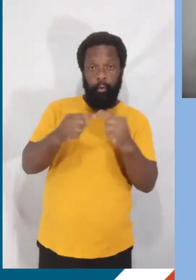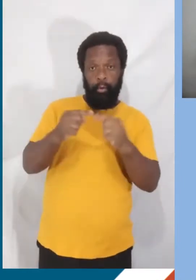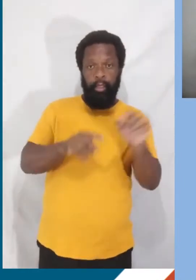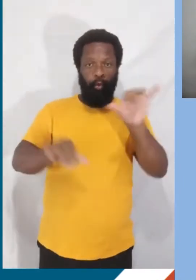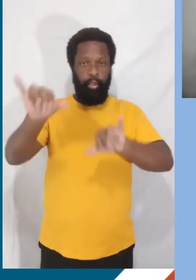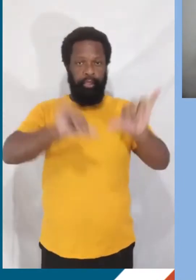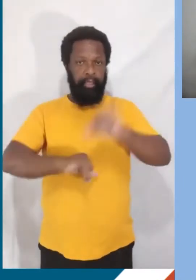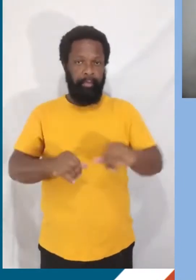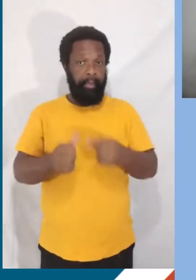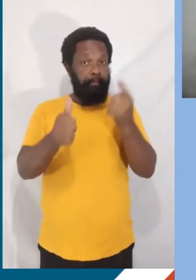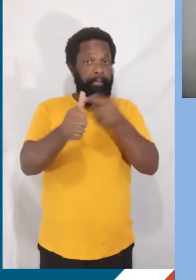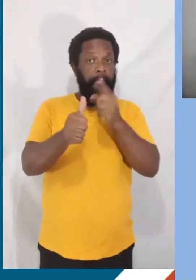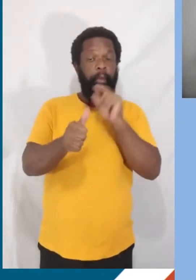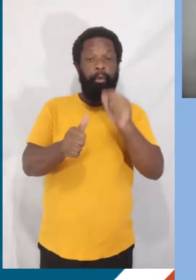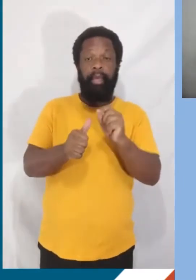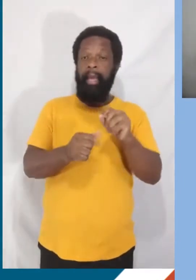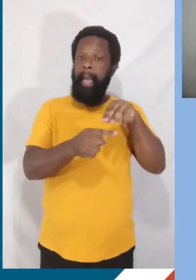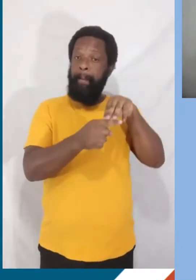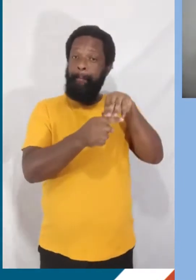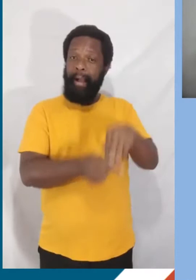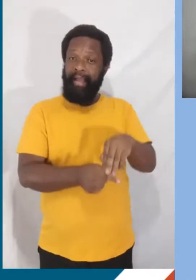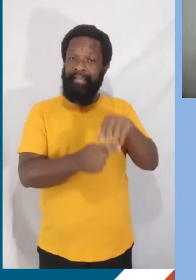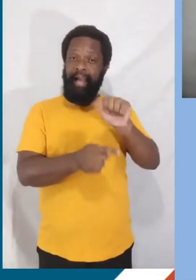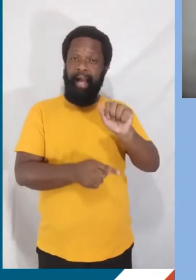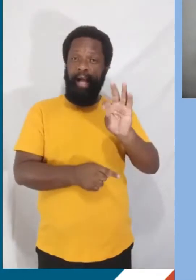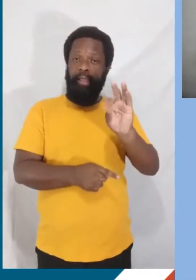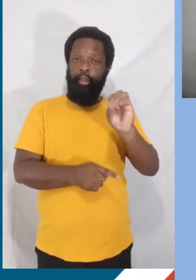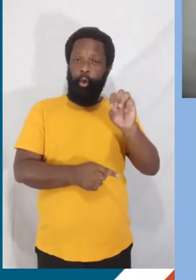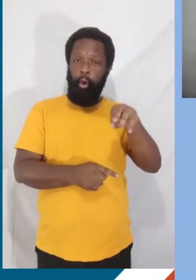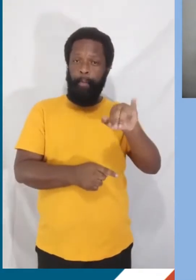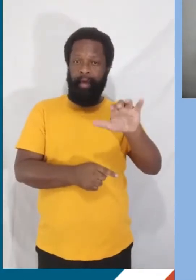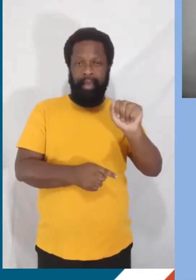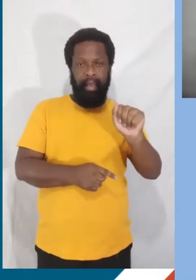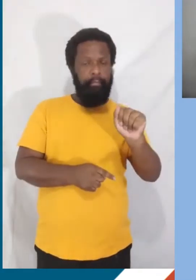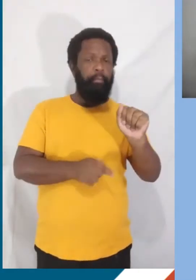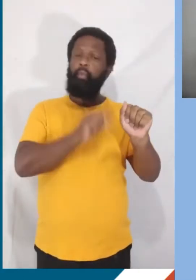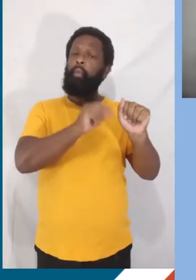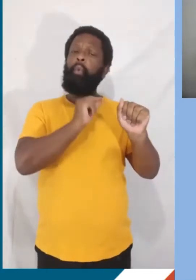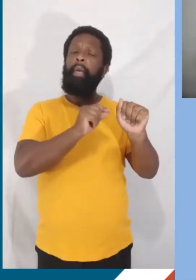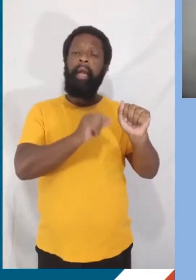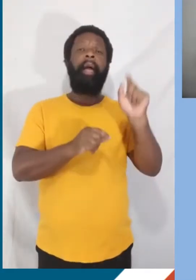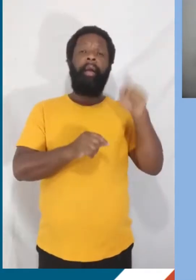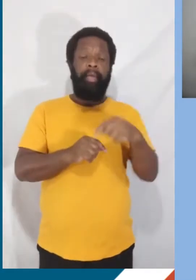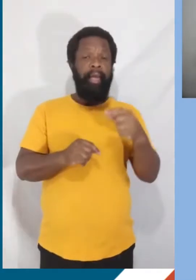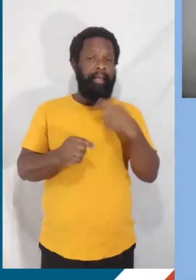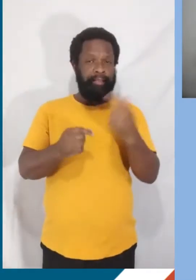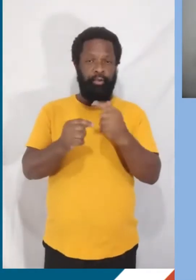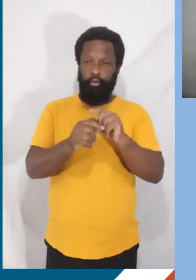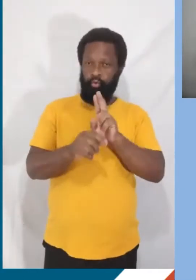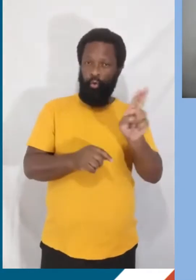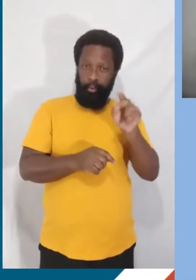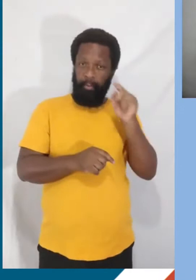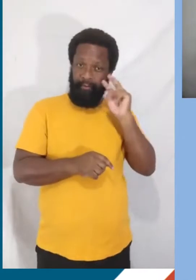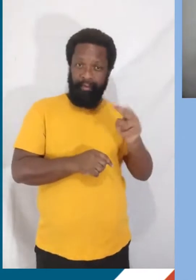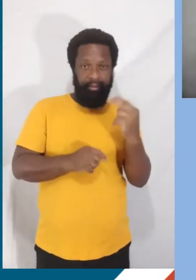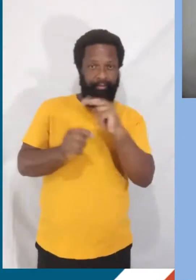âmbito da química, tá? E a primeira relação numérica que a gente vai discutir vai ser massa atômica. Massa atômica, o que seria, gente? Massa atômica seria,